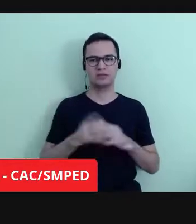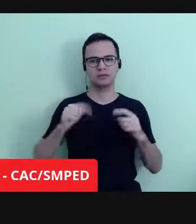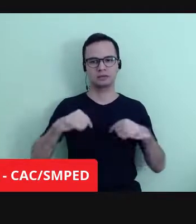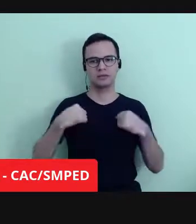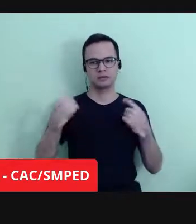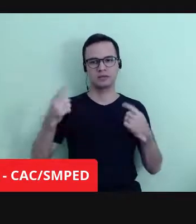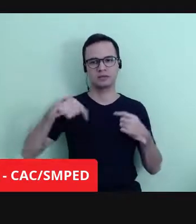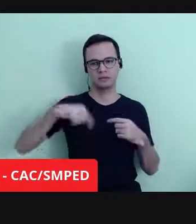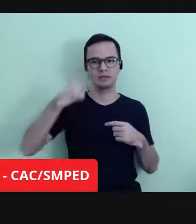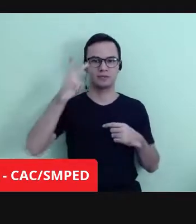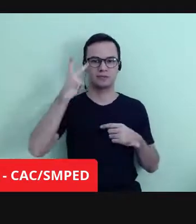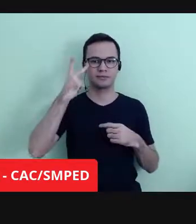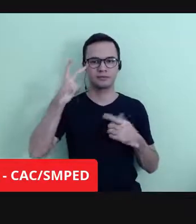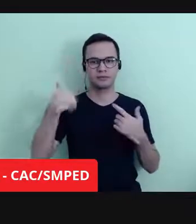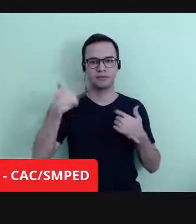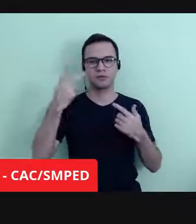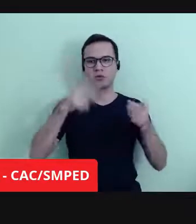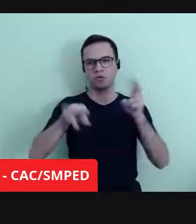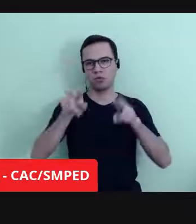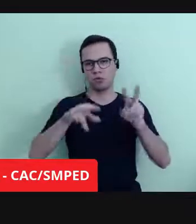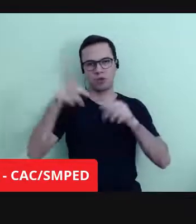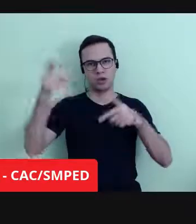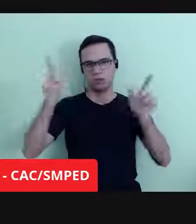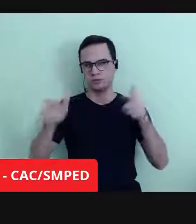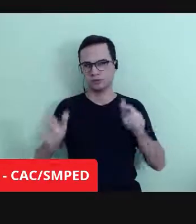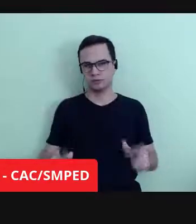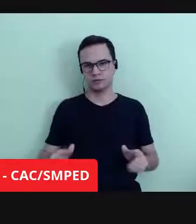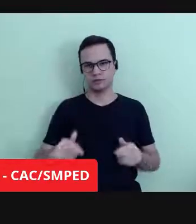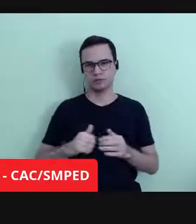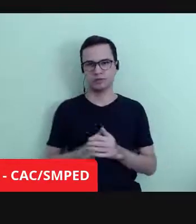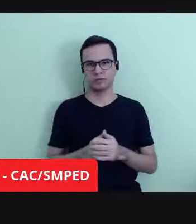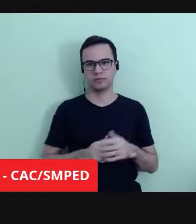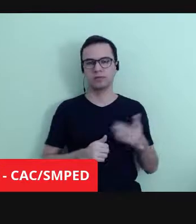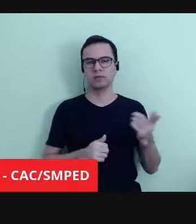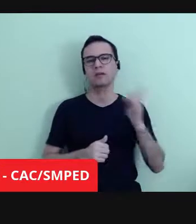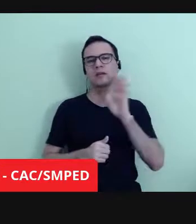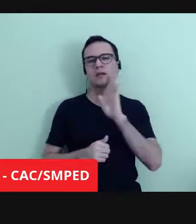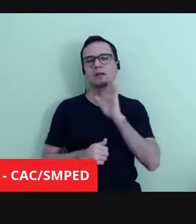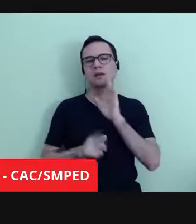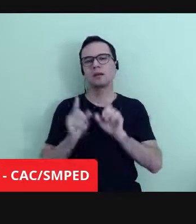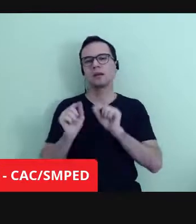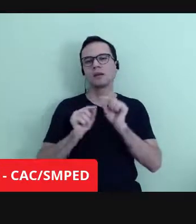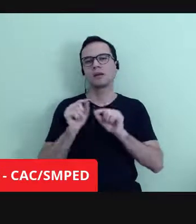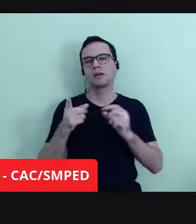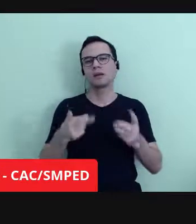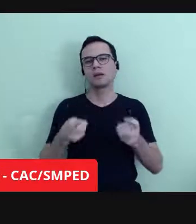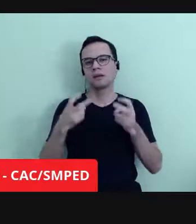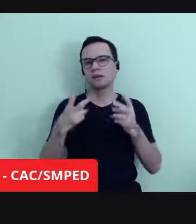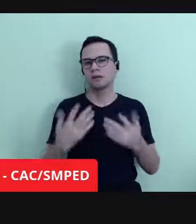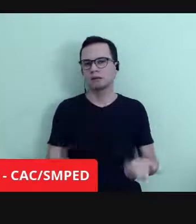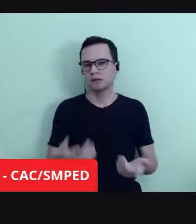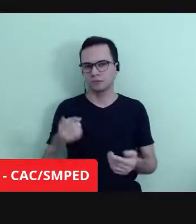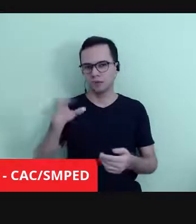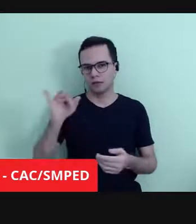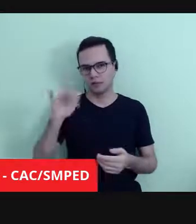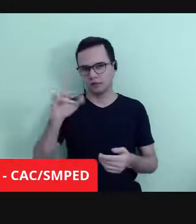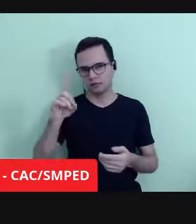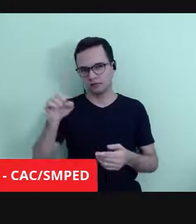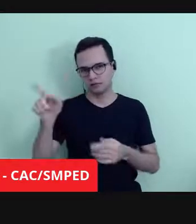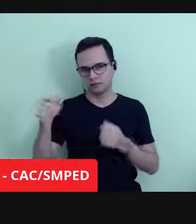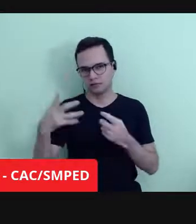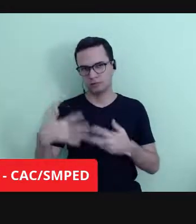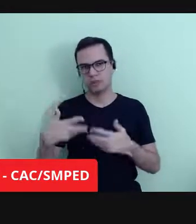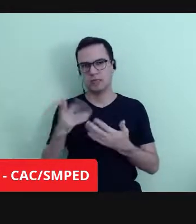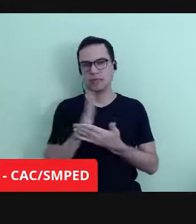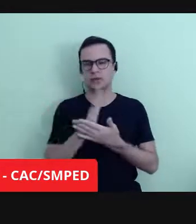Cidade de São Paulo, e eu assisti as outras. Então, o que é muito interessante a gente observar, assim como o Fernando trouxe nos